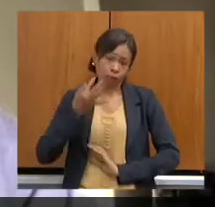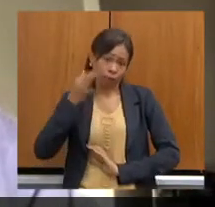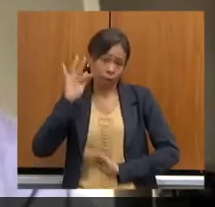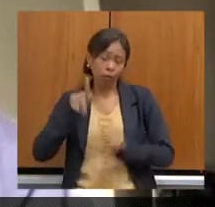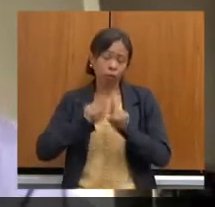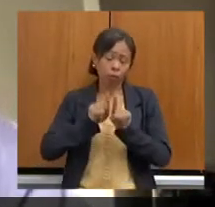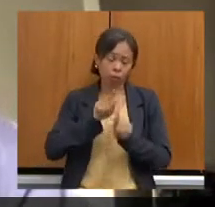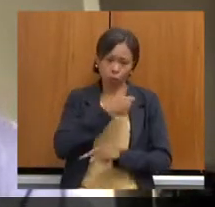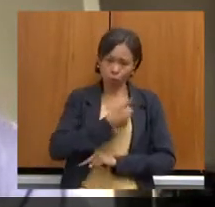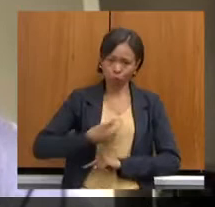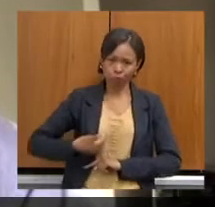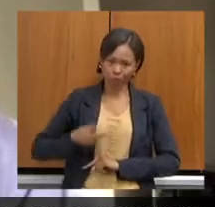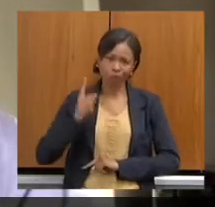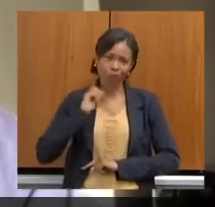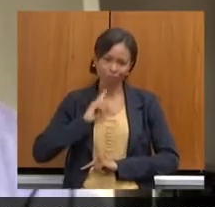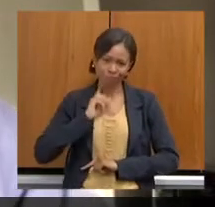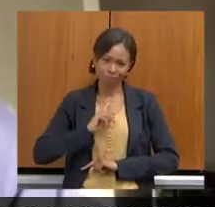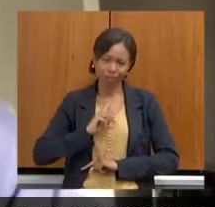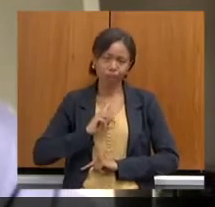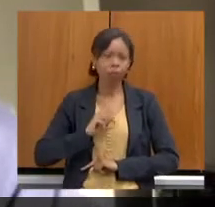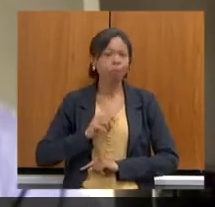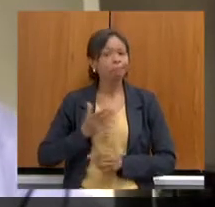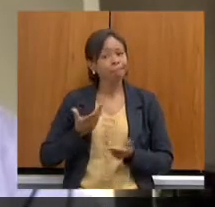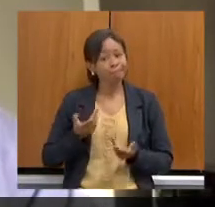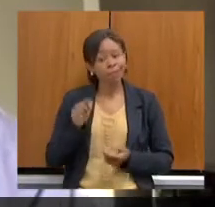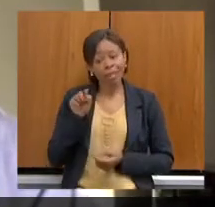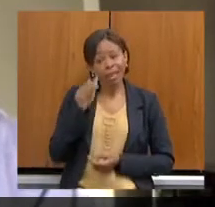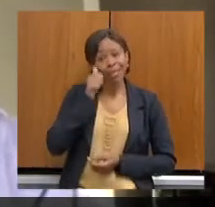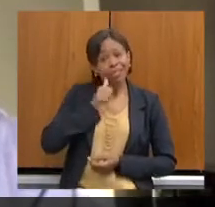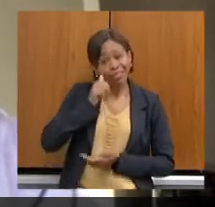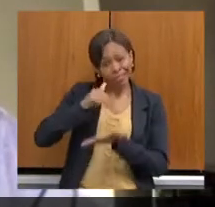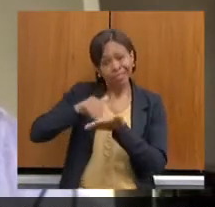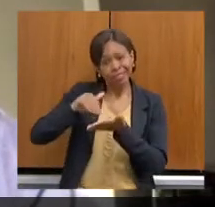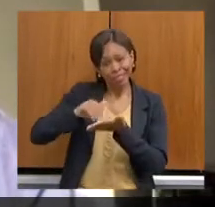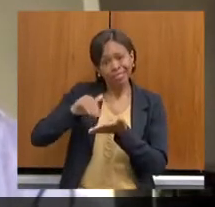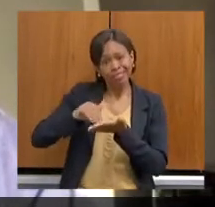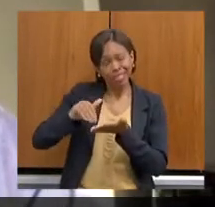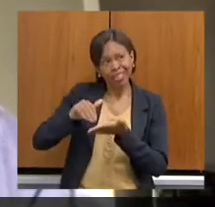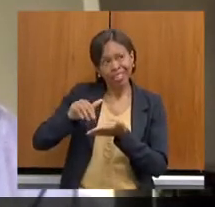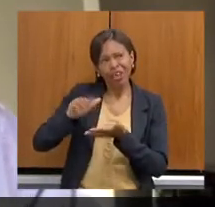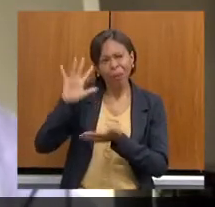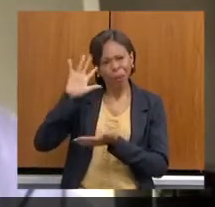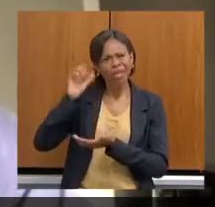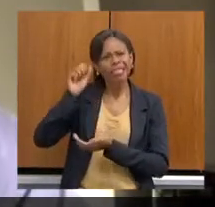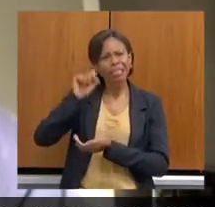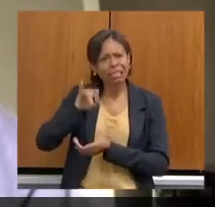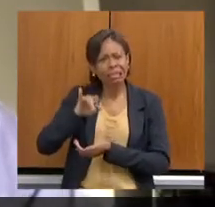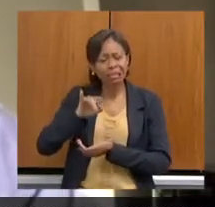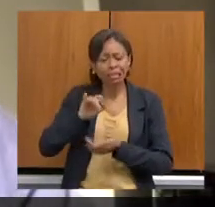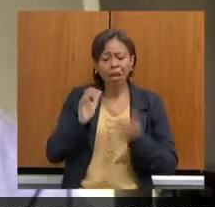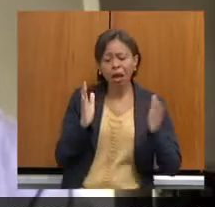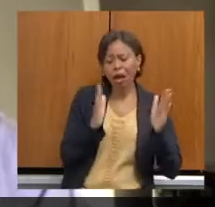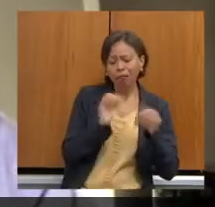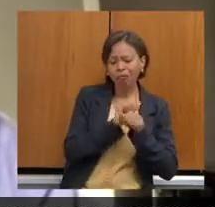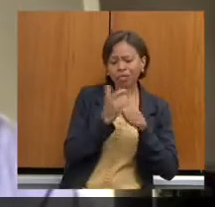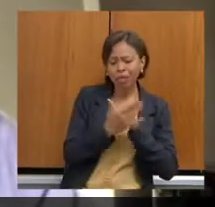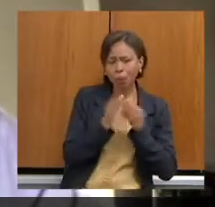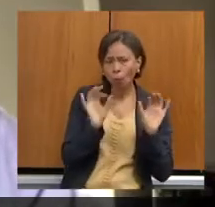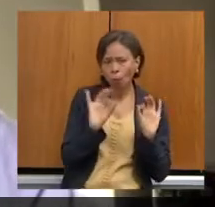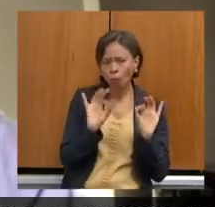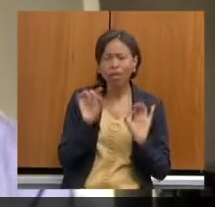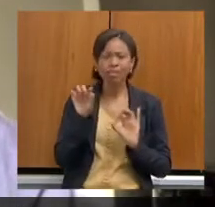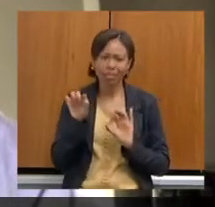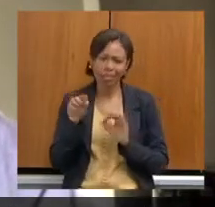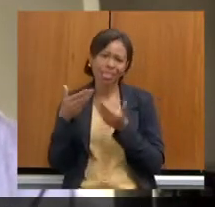acredito que a secretária não fosse a planta e ela estaria na abertura Encerramento e vai ser no dia quatro de julho